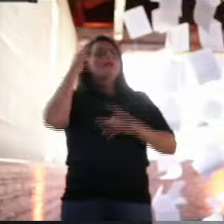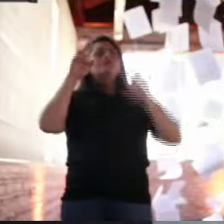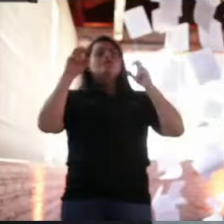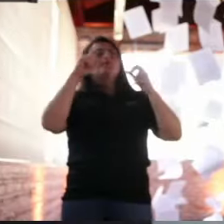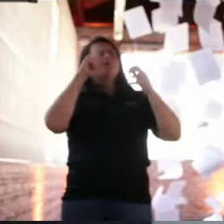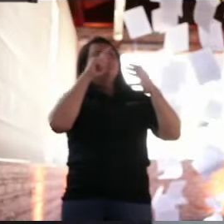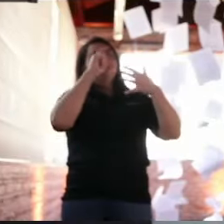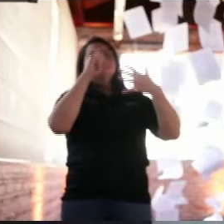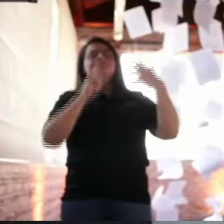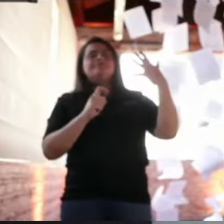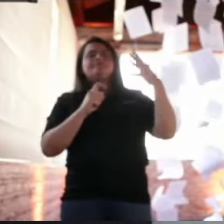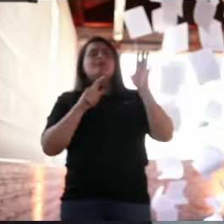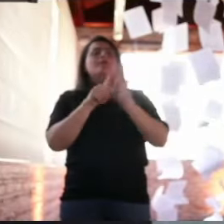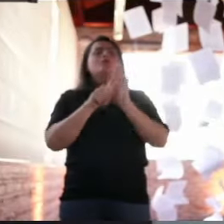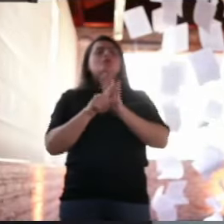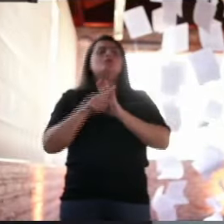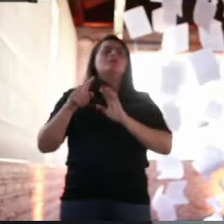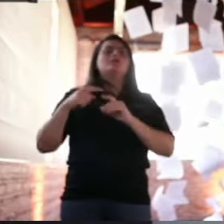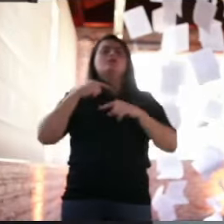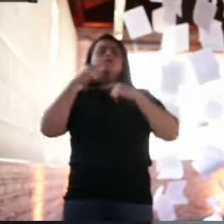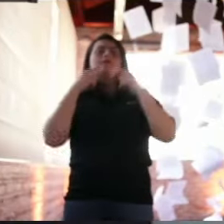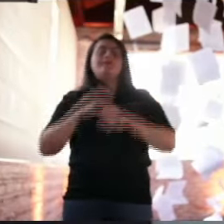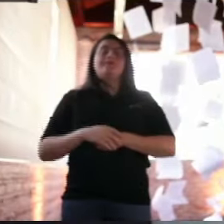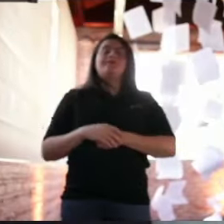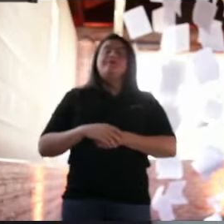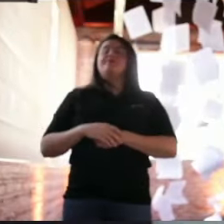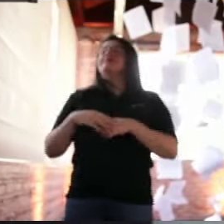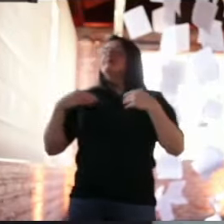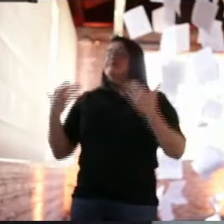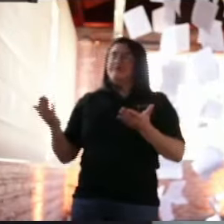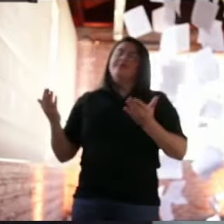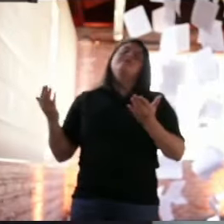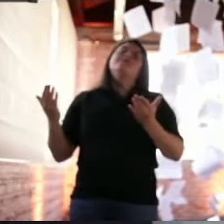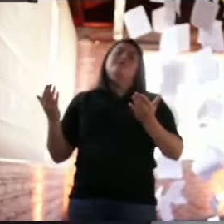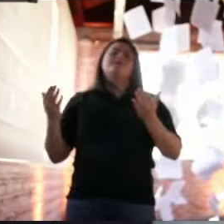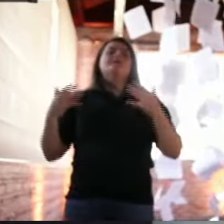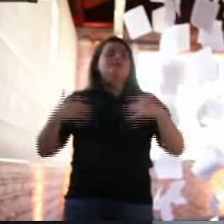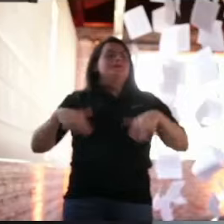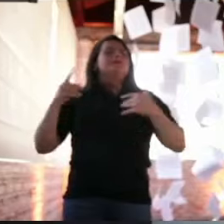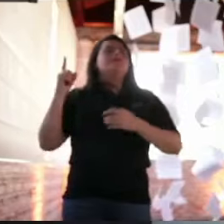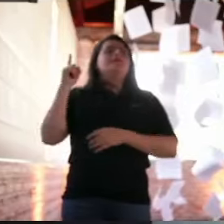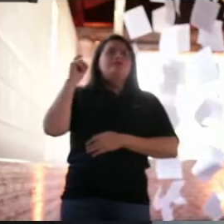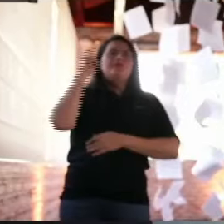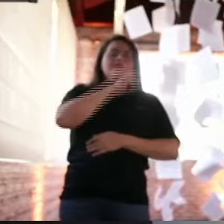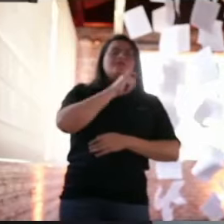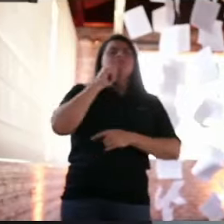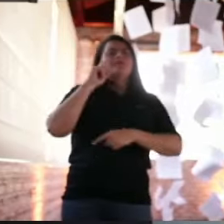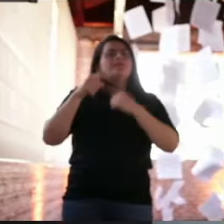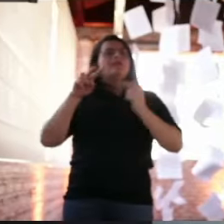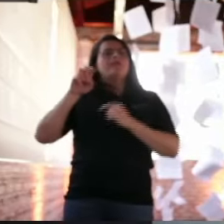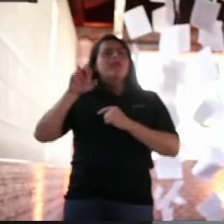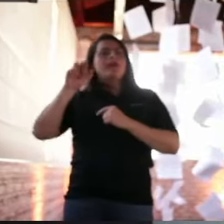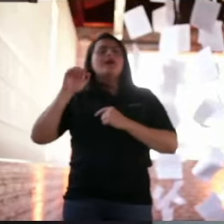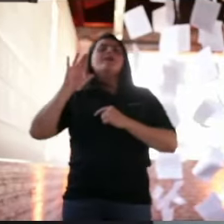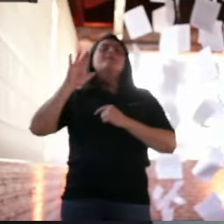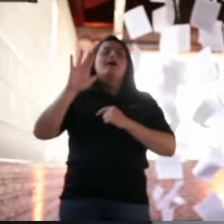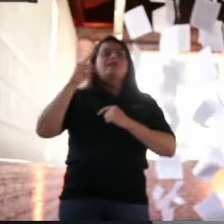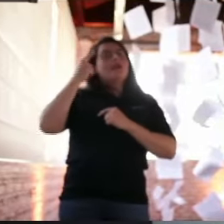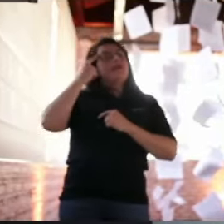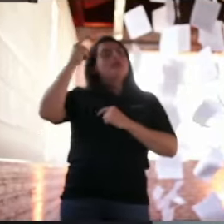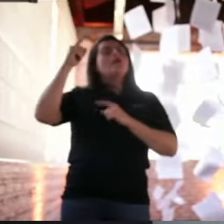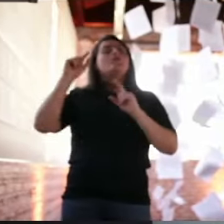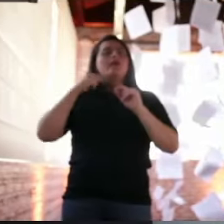que podem vir daí bom que missão difícil né falar depois da Vera mas na verdade a